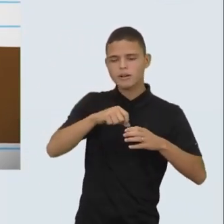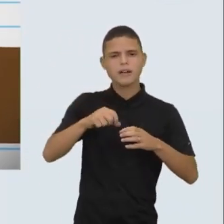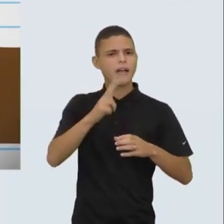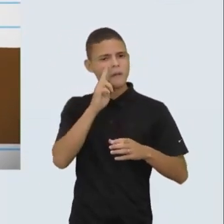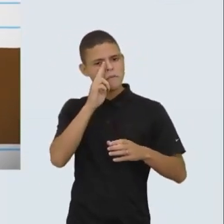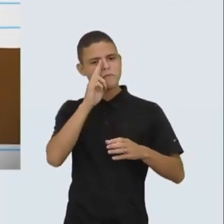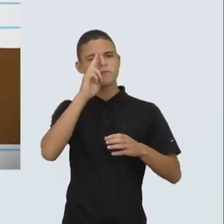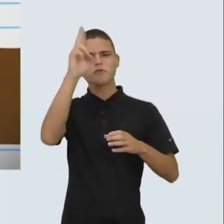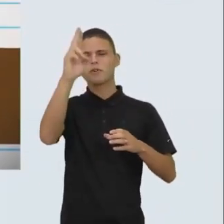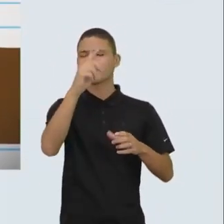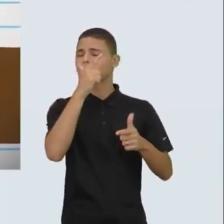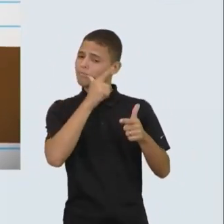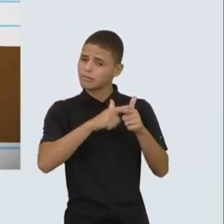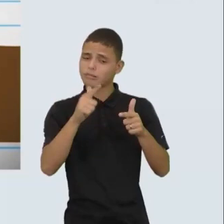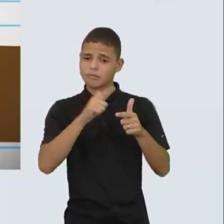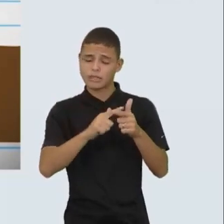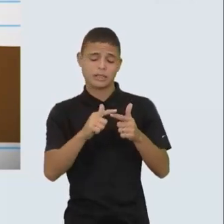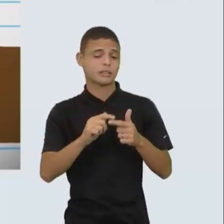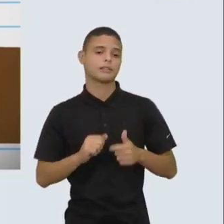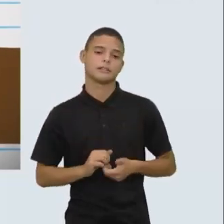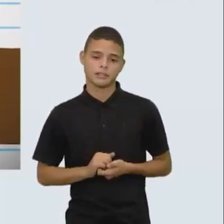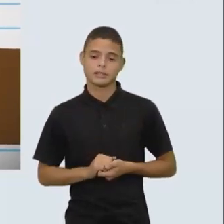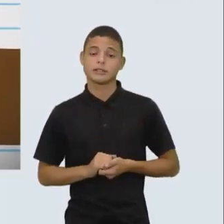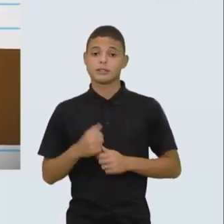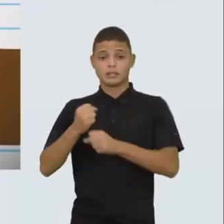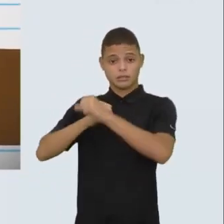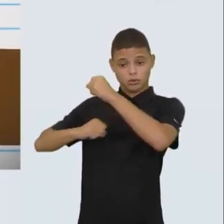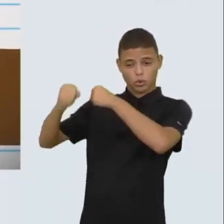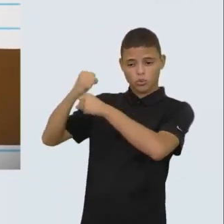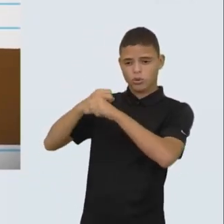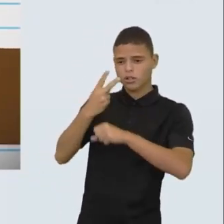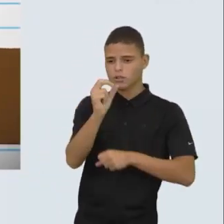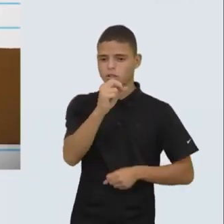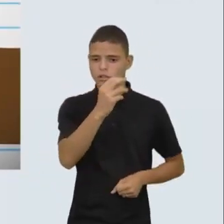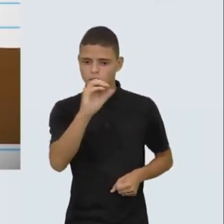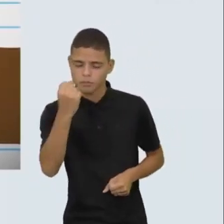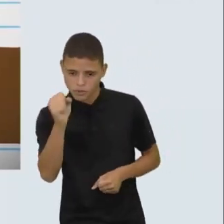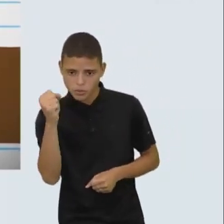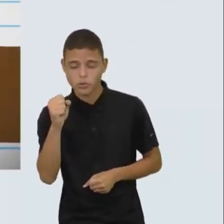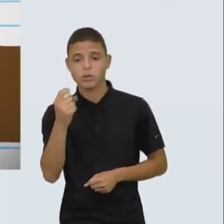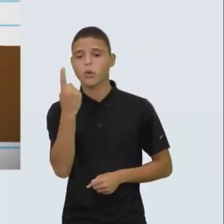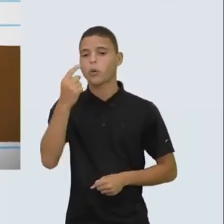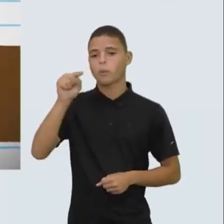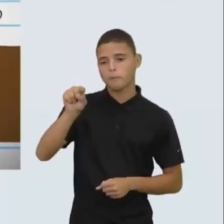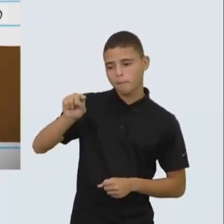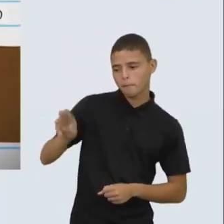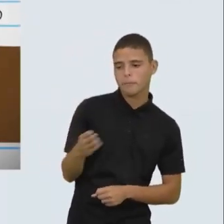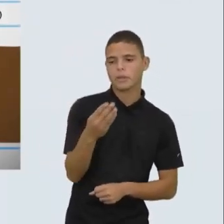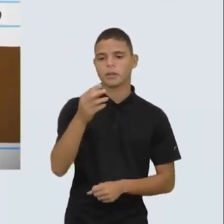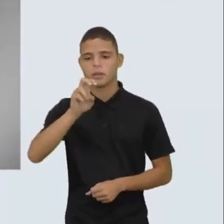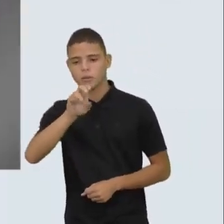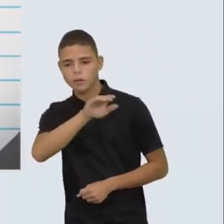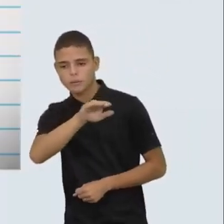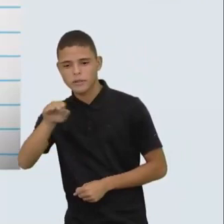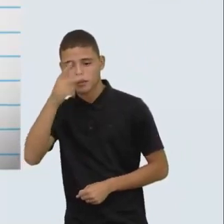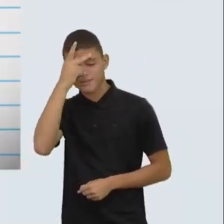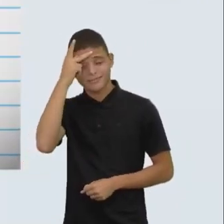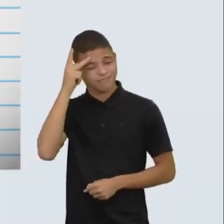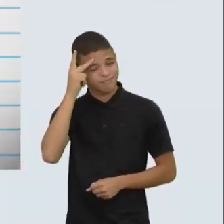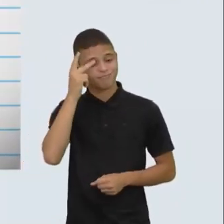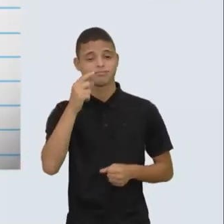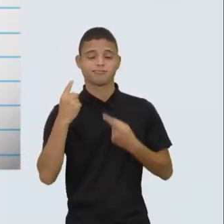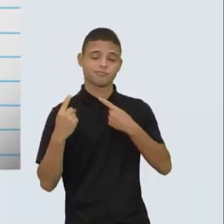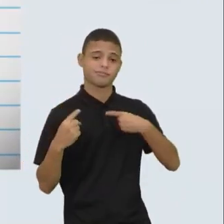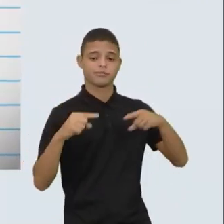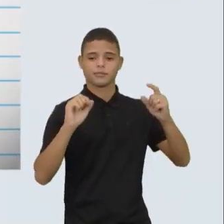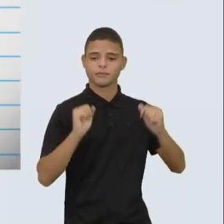pela degradação do solo. Desde 2008, ela já afetou 1,5 bilhão de pessoas em todo o mundo. Os casos